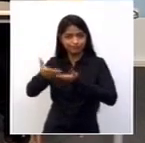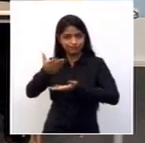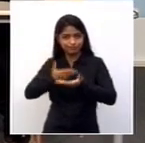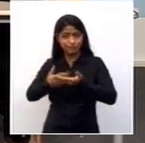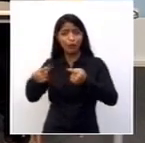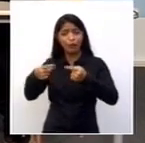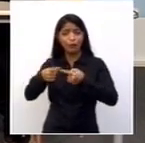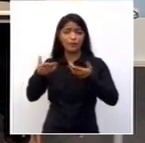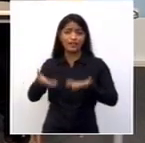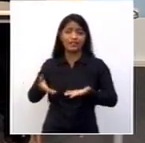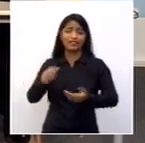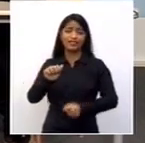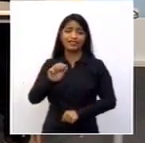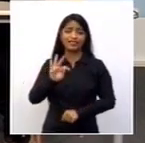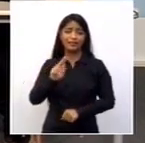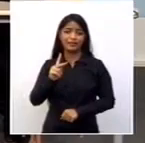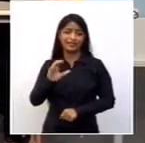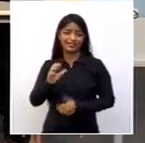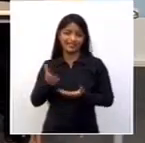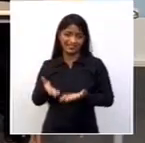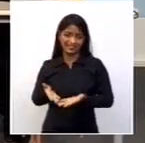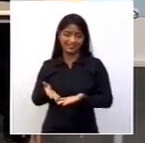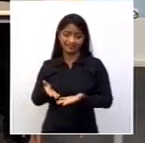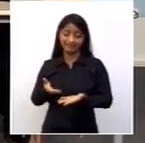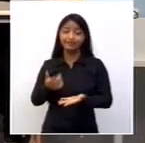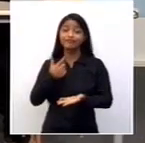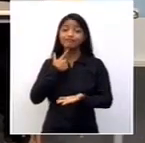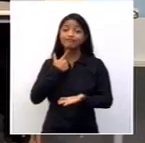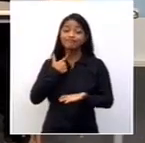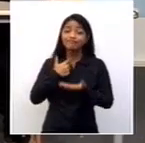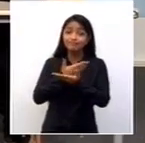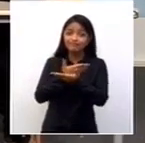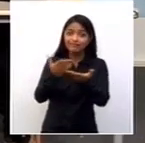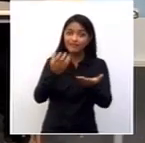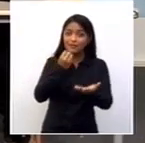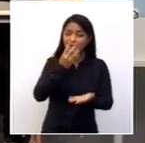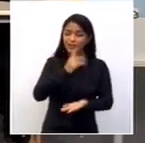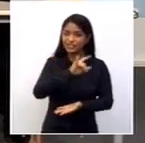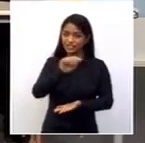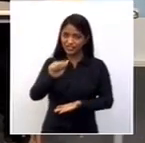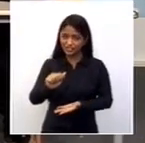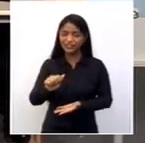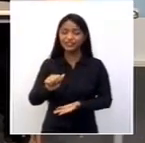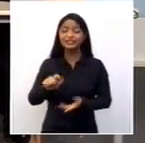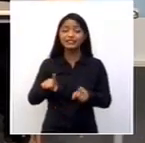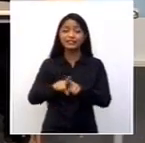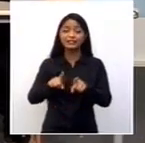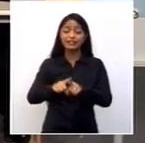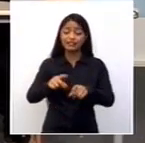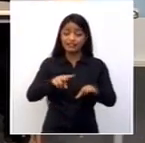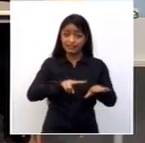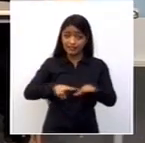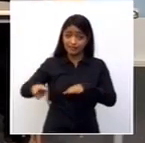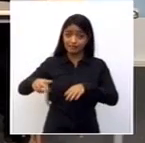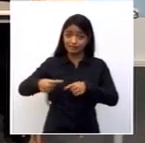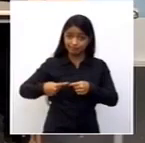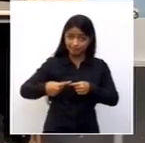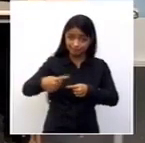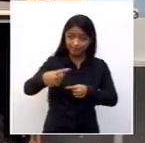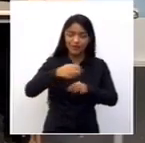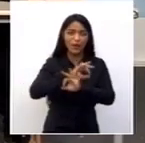TPC, né? Nós desejamos, então, a todos um bom dia e que vocês tenham uma ótima semana e nos